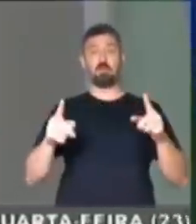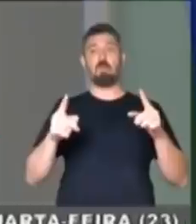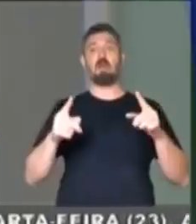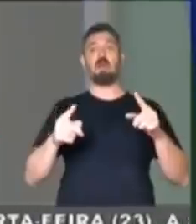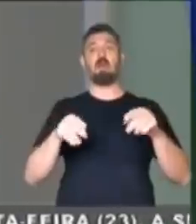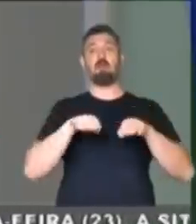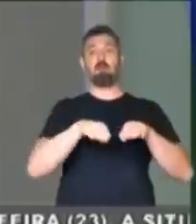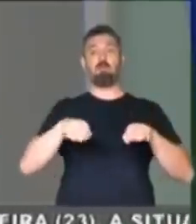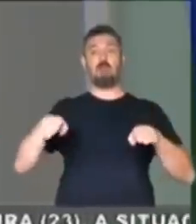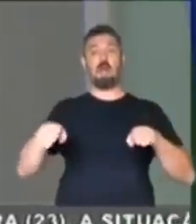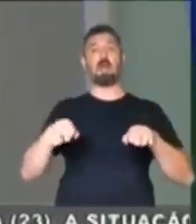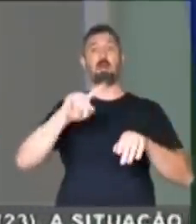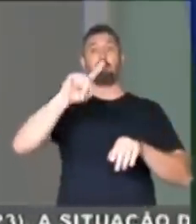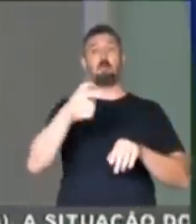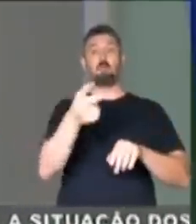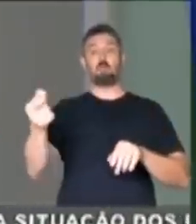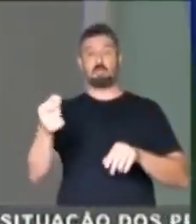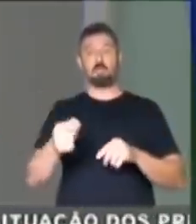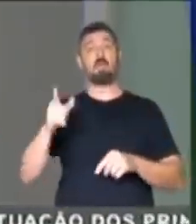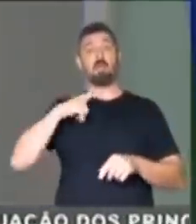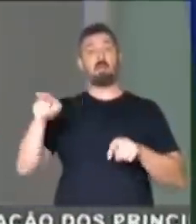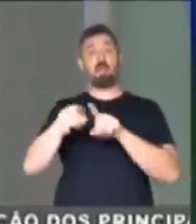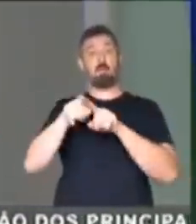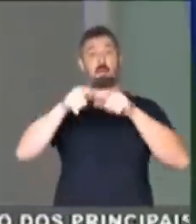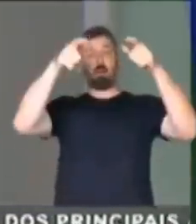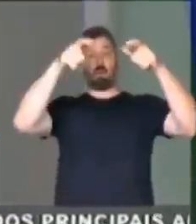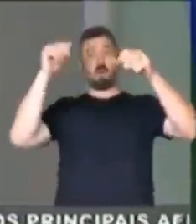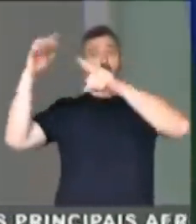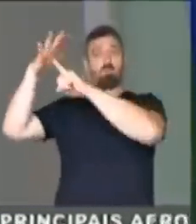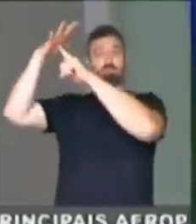carros e L ponto ainda, para o juiz que quiser chegar de helicóptero.